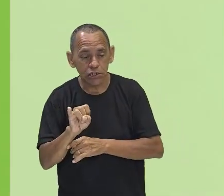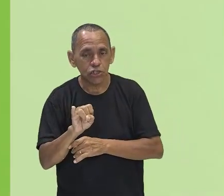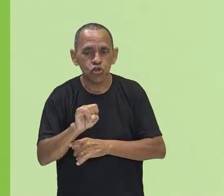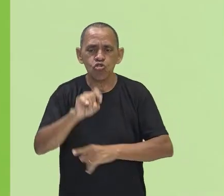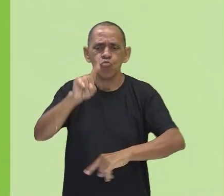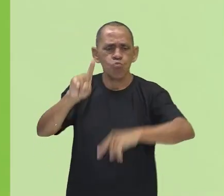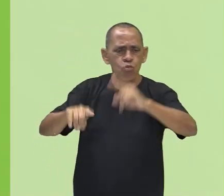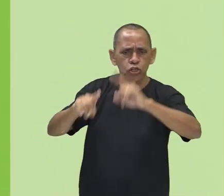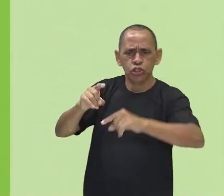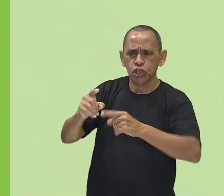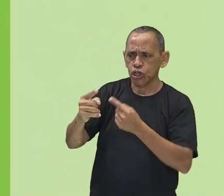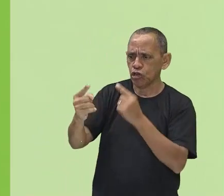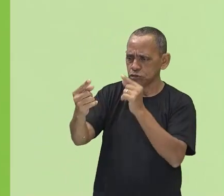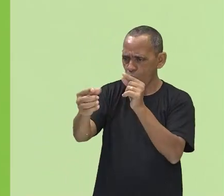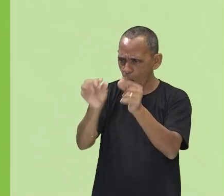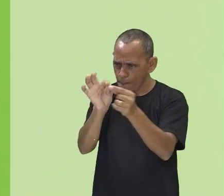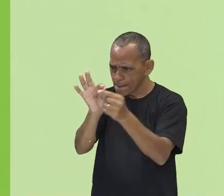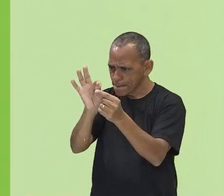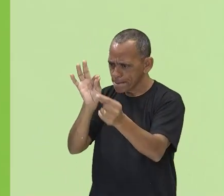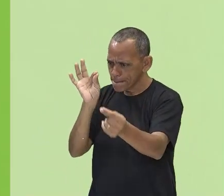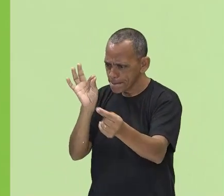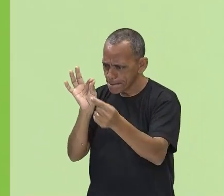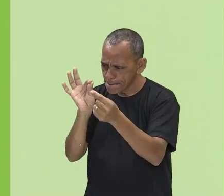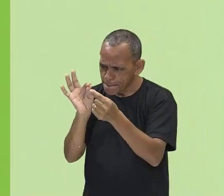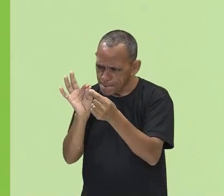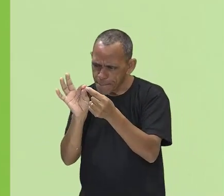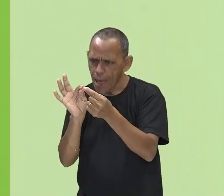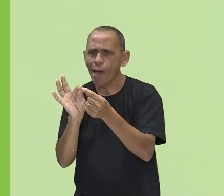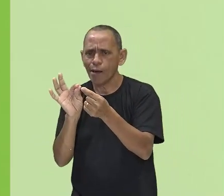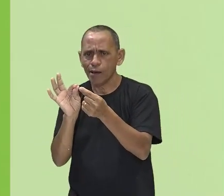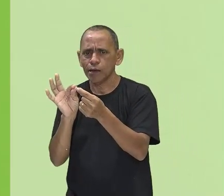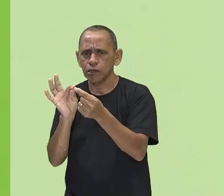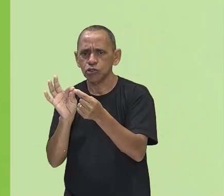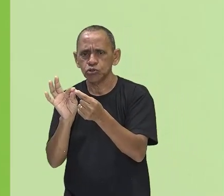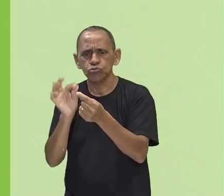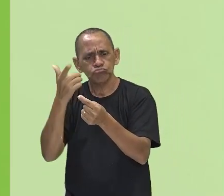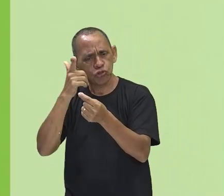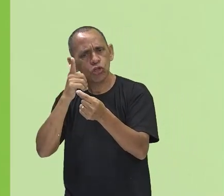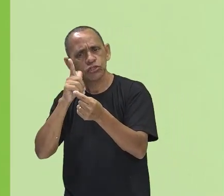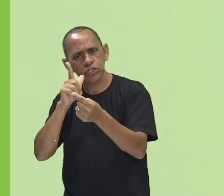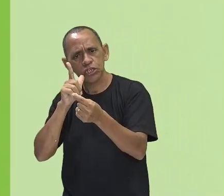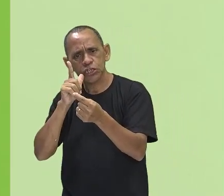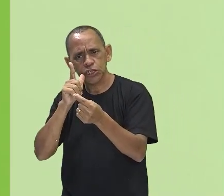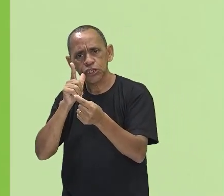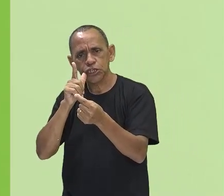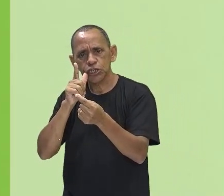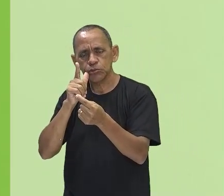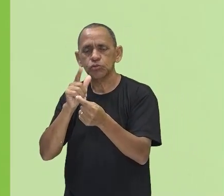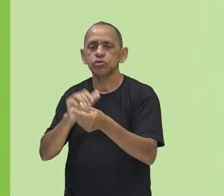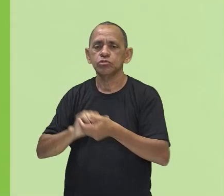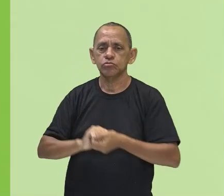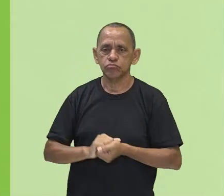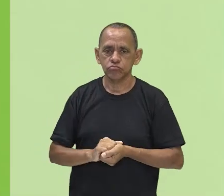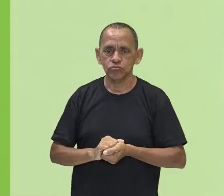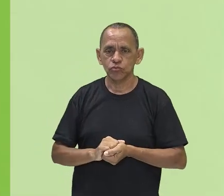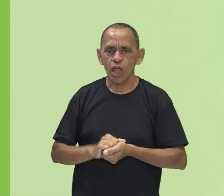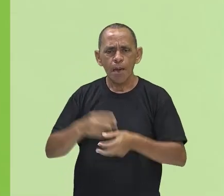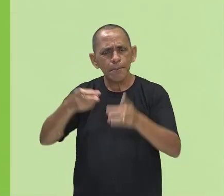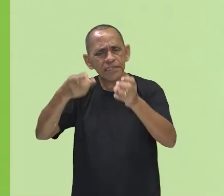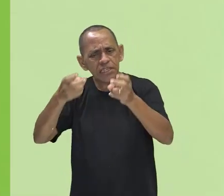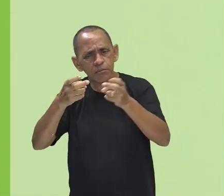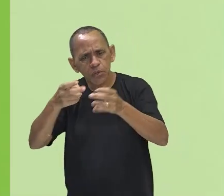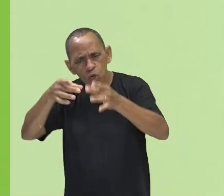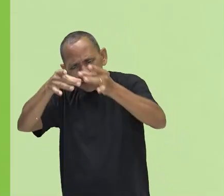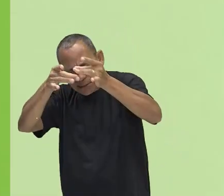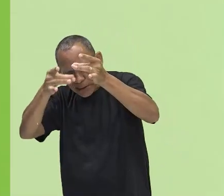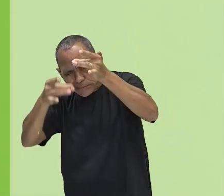quer enxergar todos os detalhes daquele objeto, você tem que colocar o objeto muito próximo, não é? Só que, veja bem,